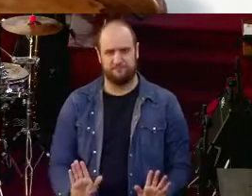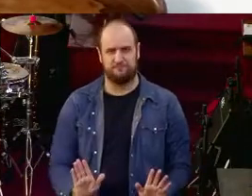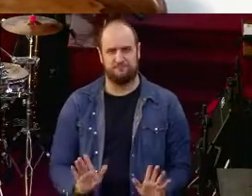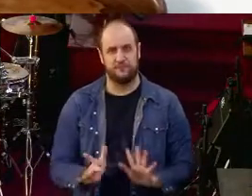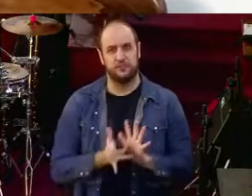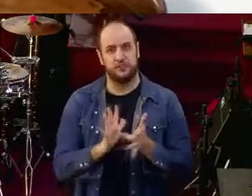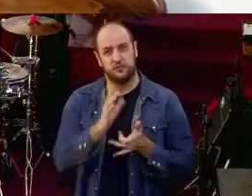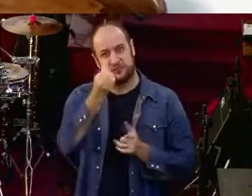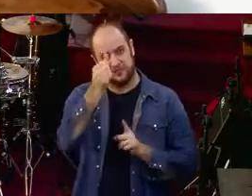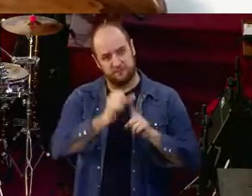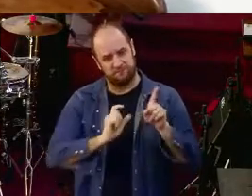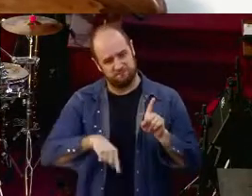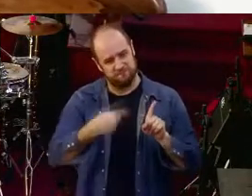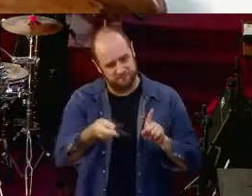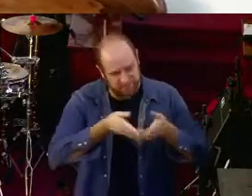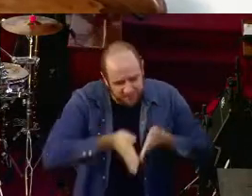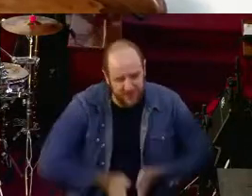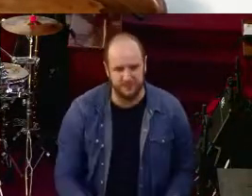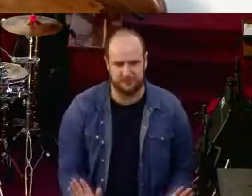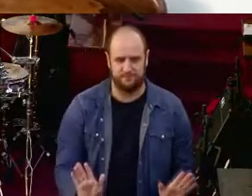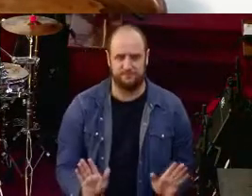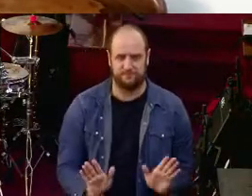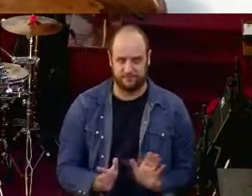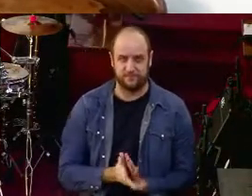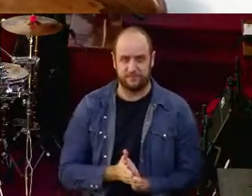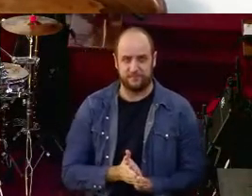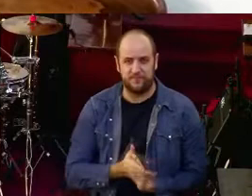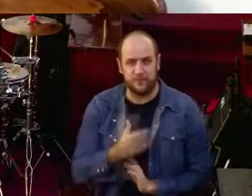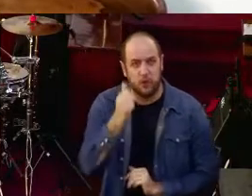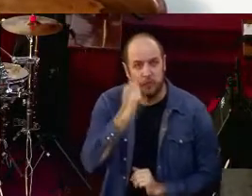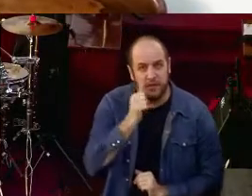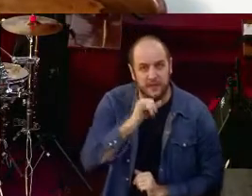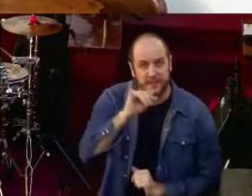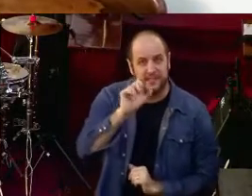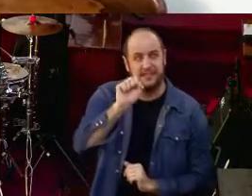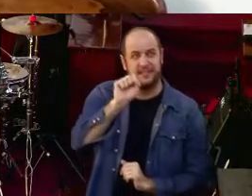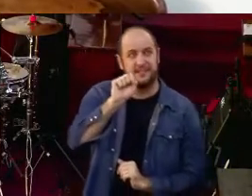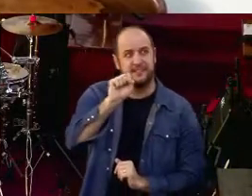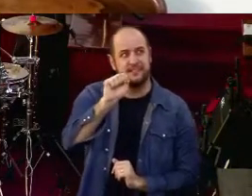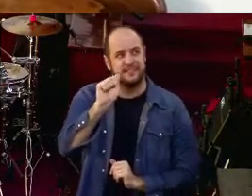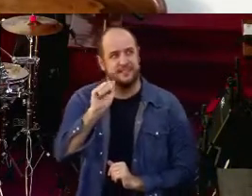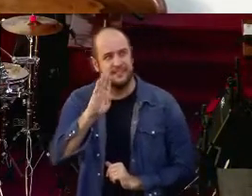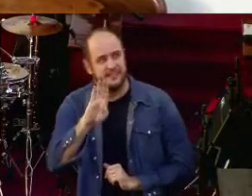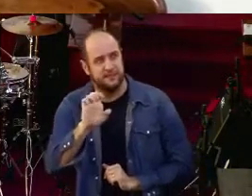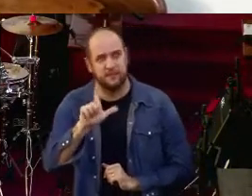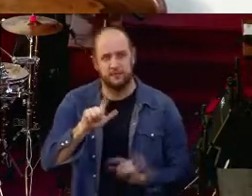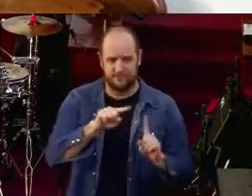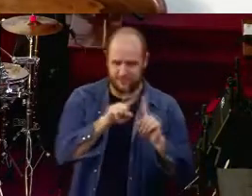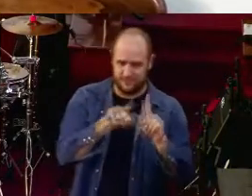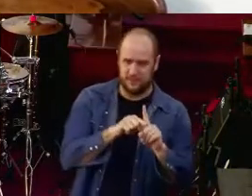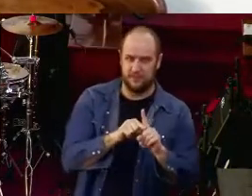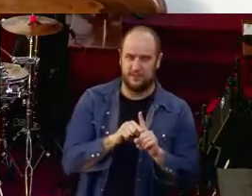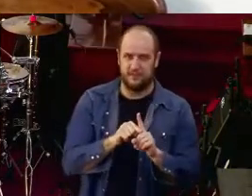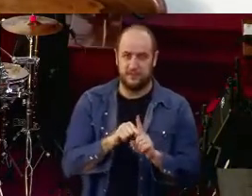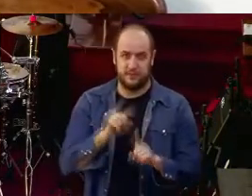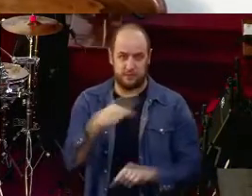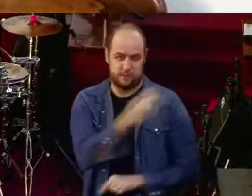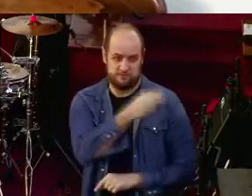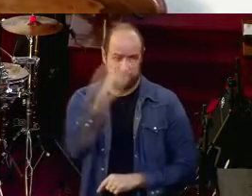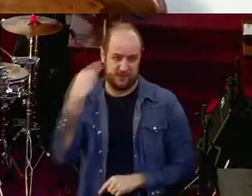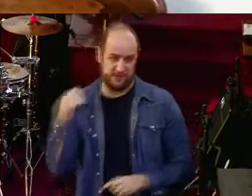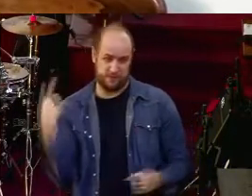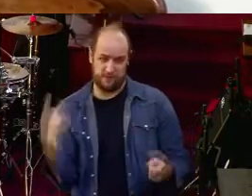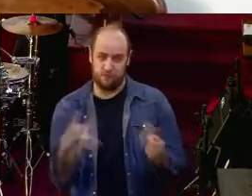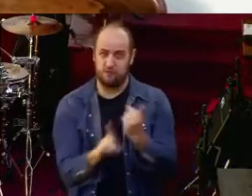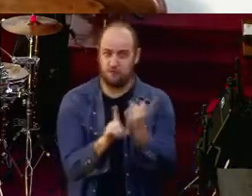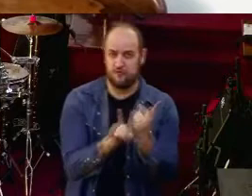Quando Maria foi visitar Isabel, que estava grávida, já grávida de alguns meses, nós temos uma ideia que João é